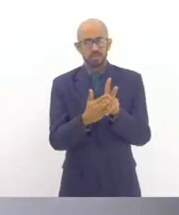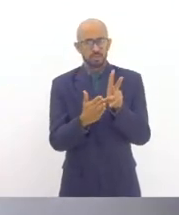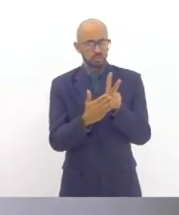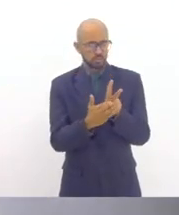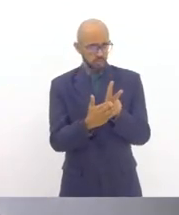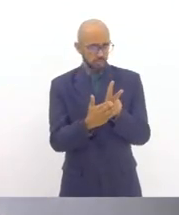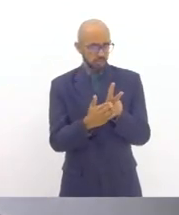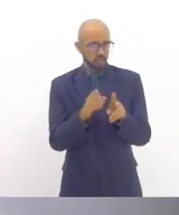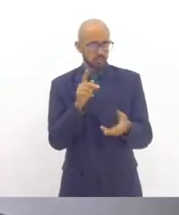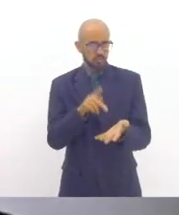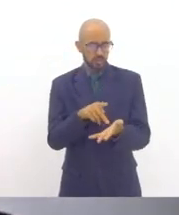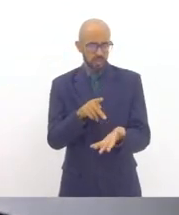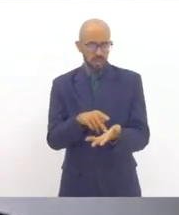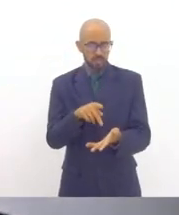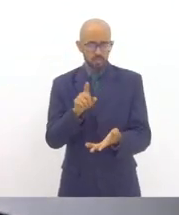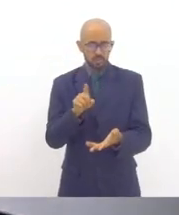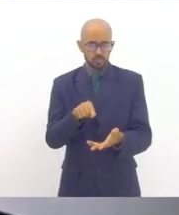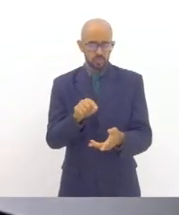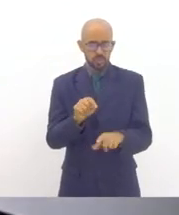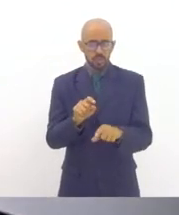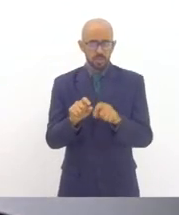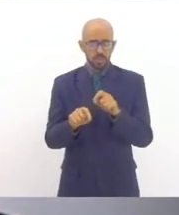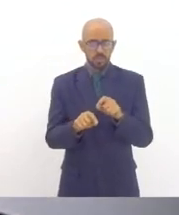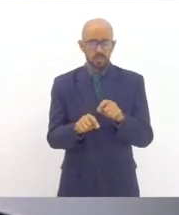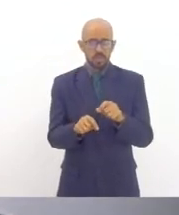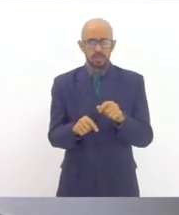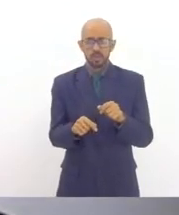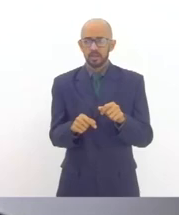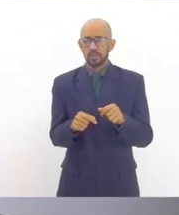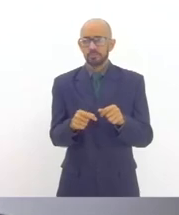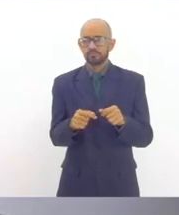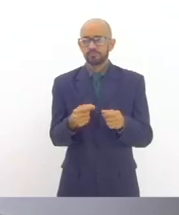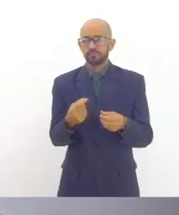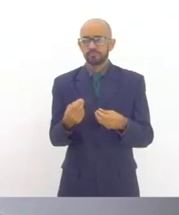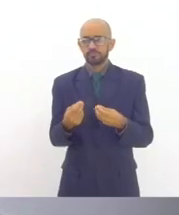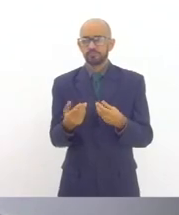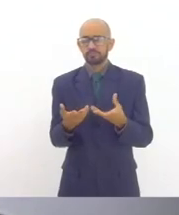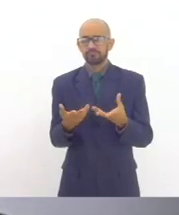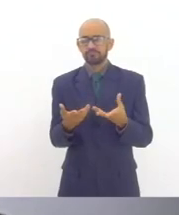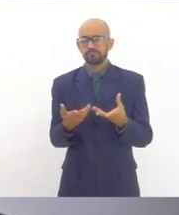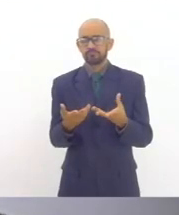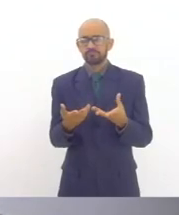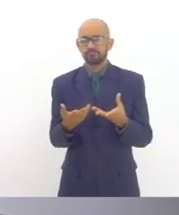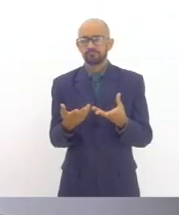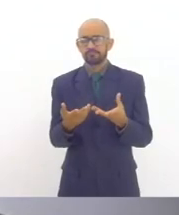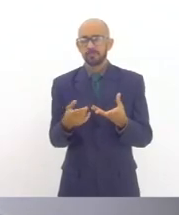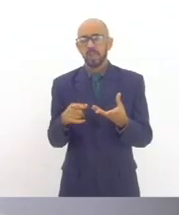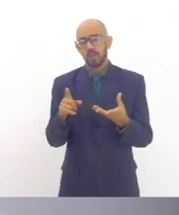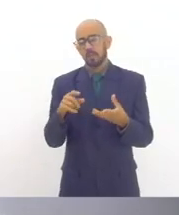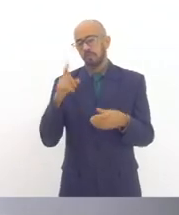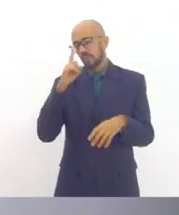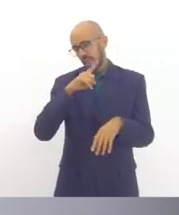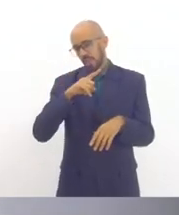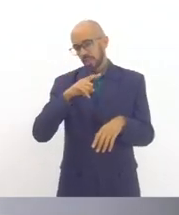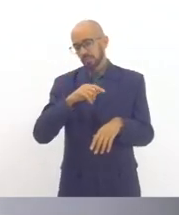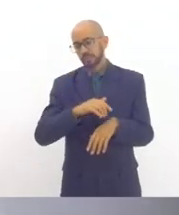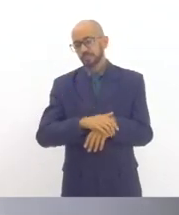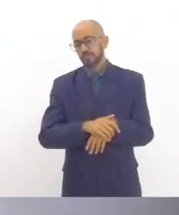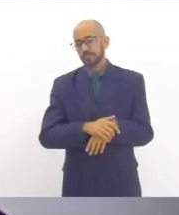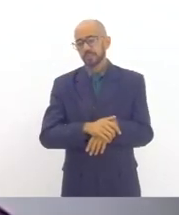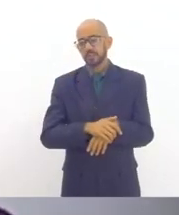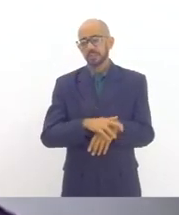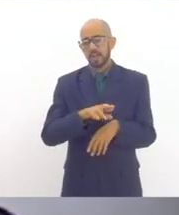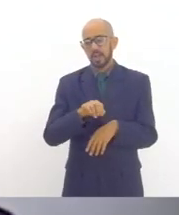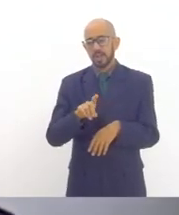é uma vamos dizer assim, ainda é uma deficiência, né, da